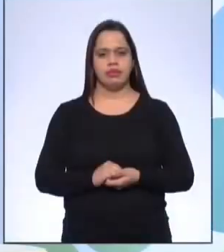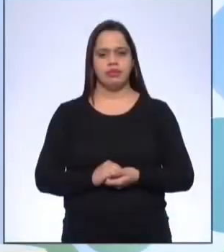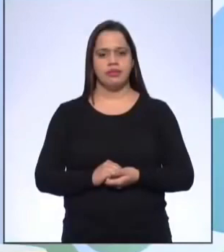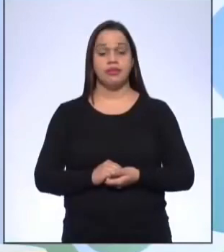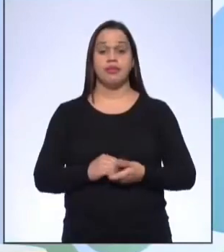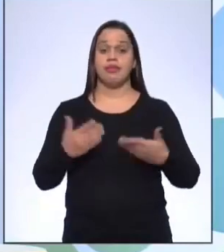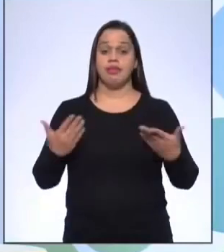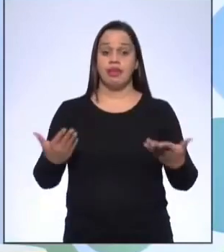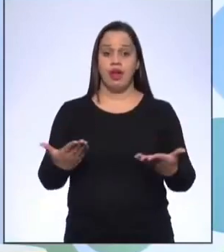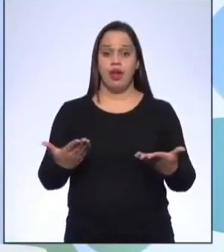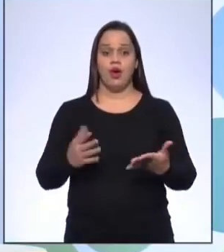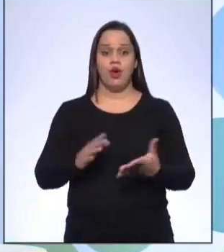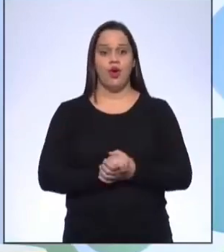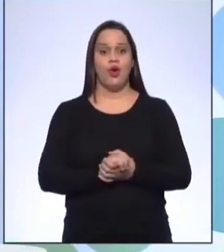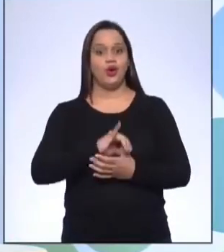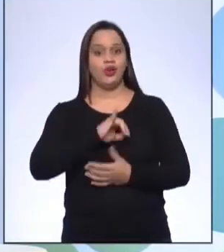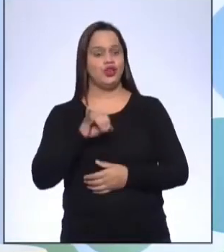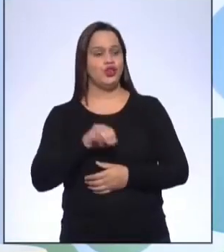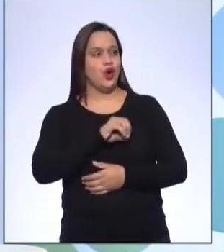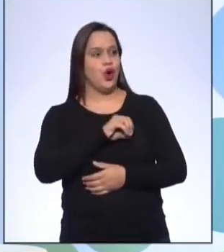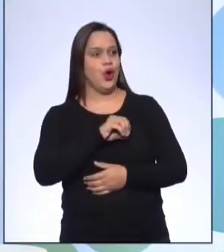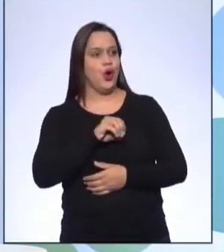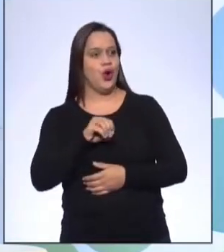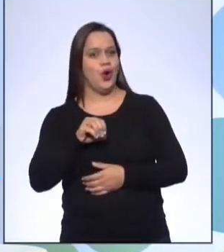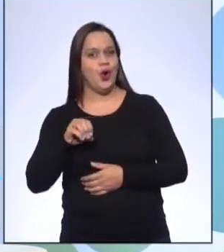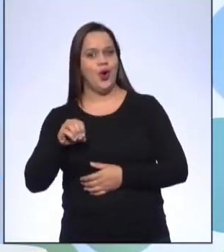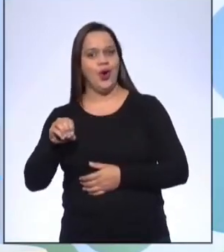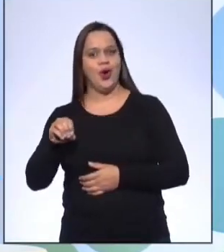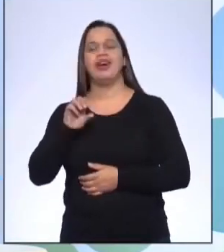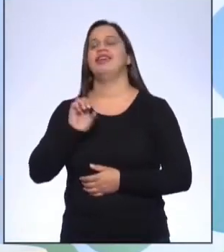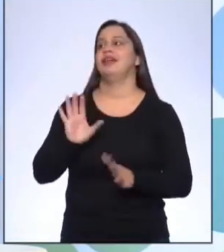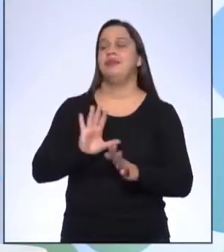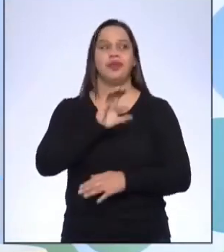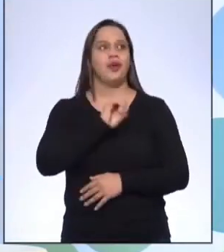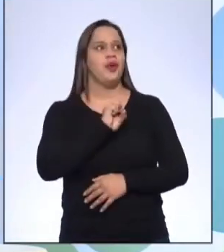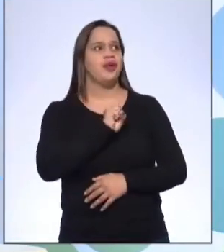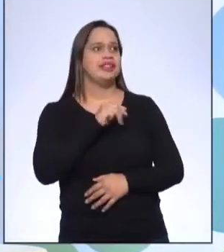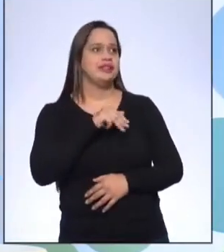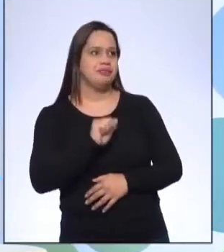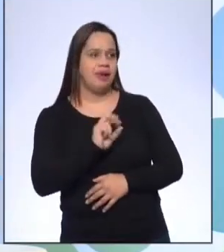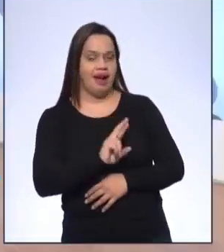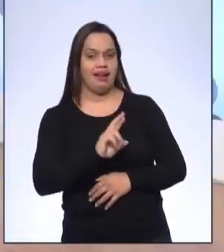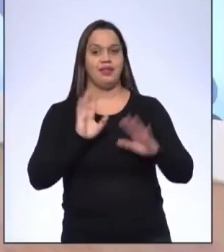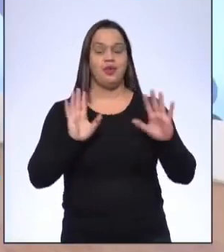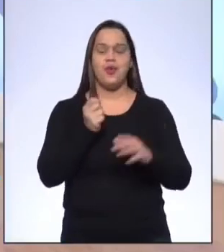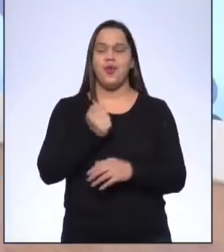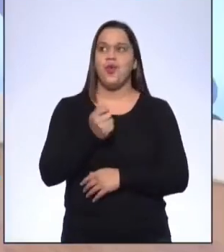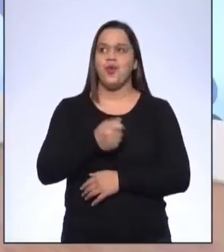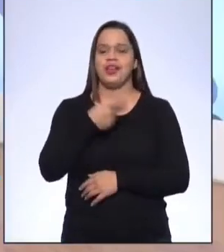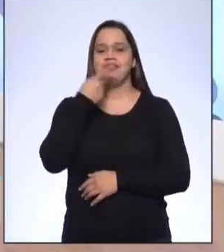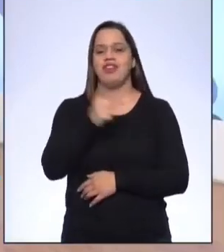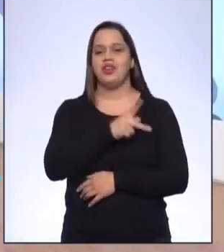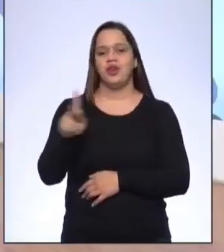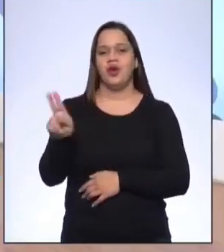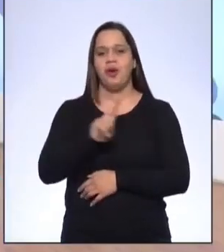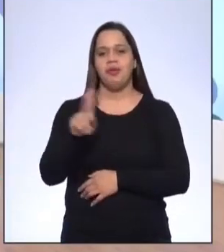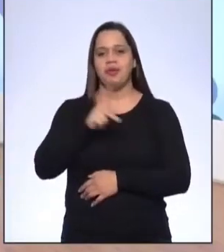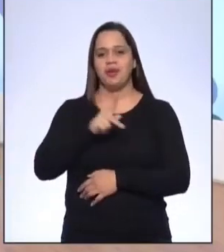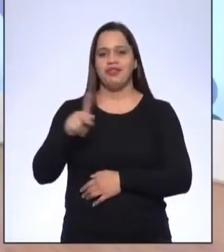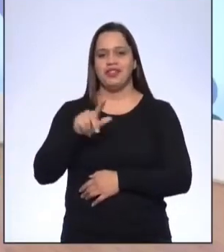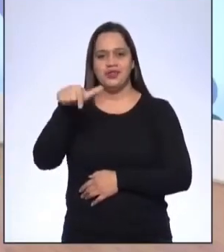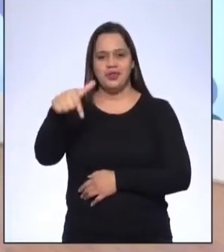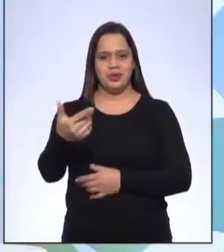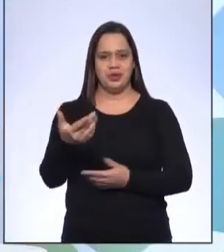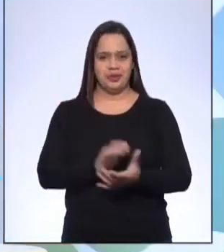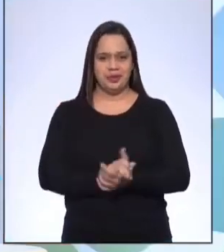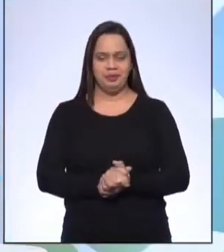Ô, Osmar, eu quero agradecer, quase que vai Jonas de novo, Rafael do José Marcato, que está aqui com a gente, o negócio tá feio